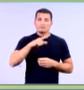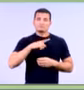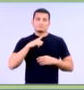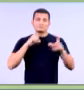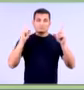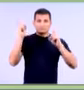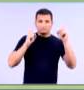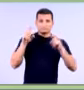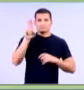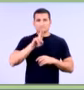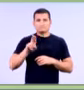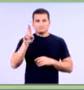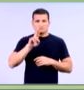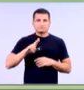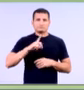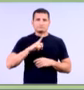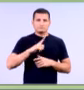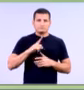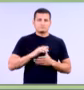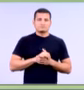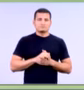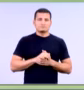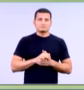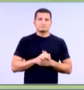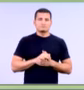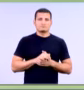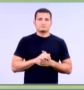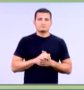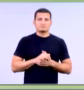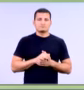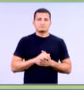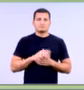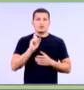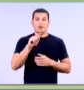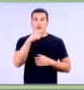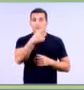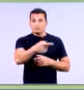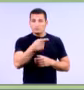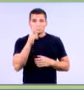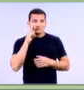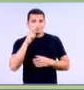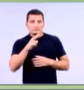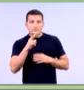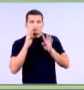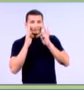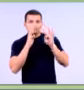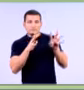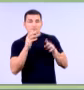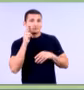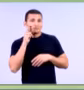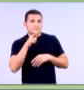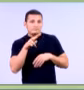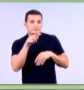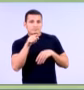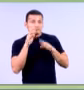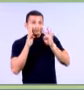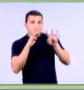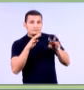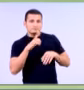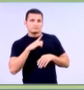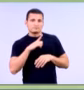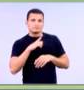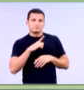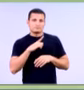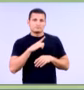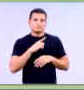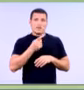aí, né? Alô? Olha o outro lá, só vai prestar atenção. Vamos ver se ele está atento, né? Quando a gente